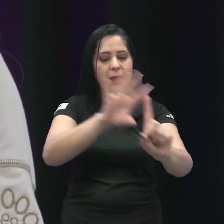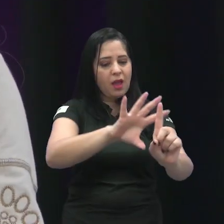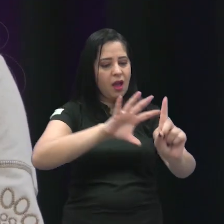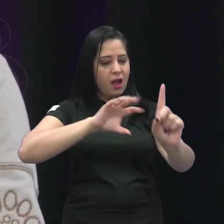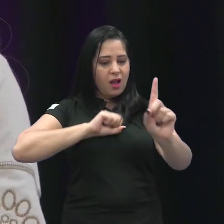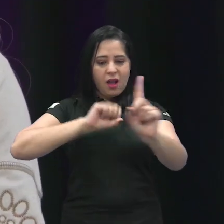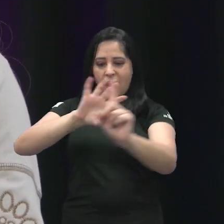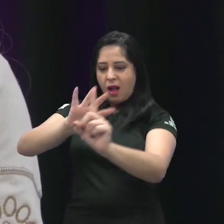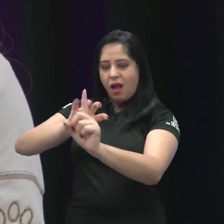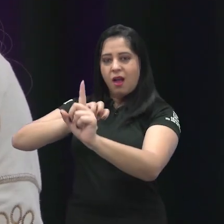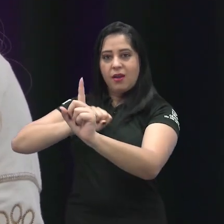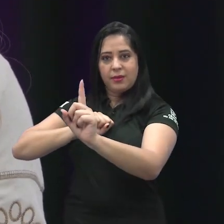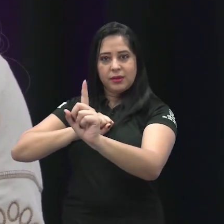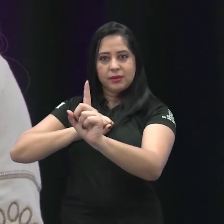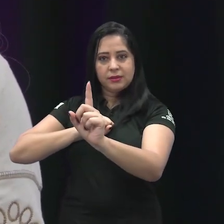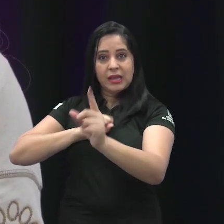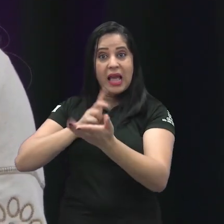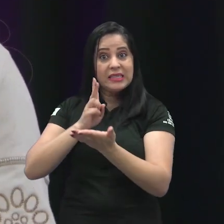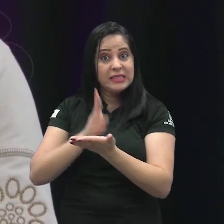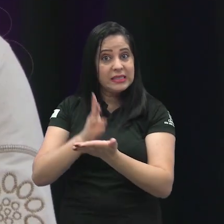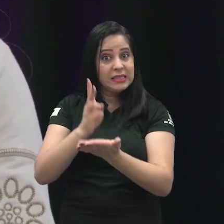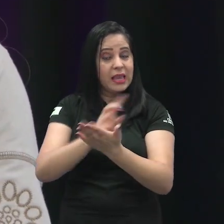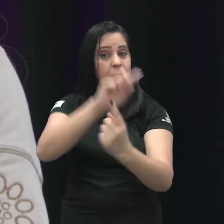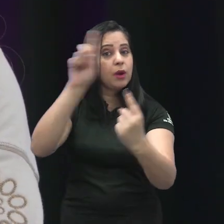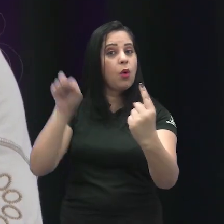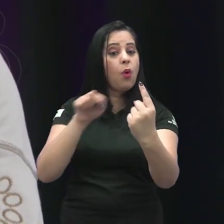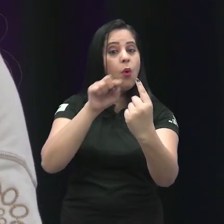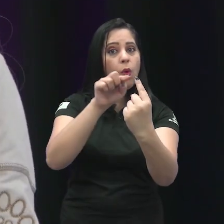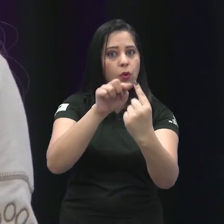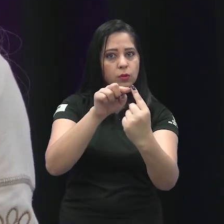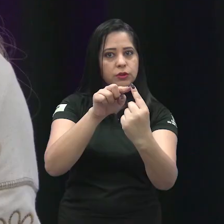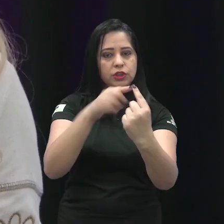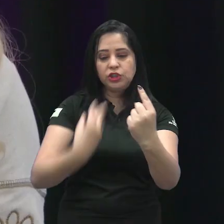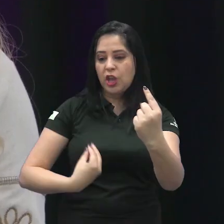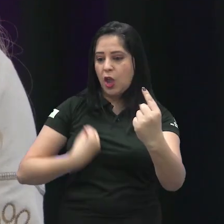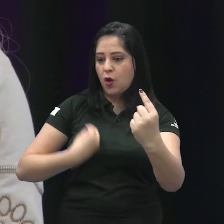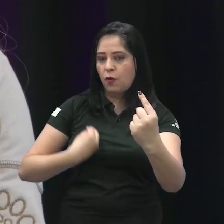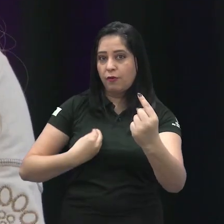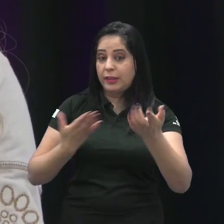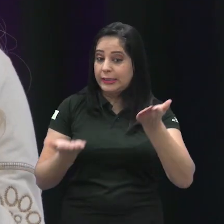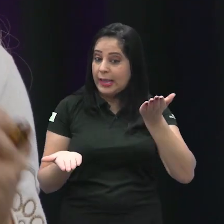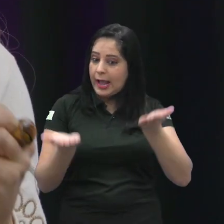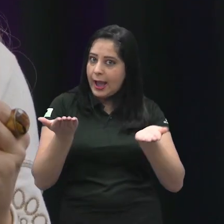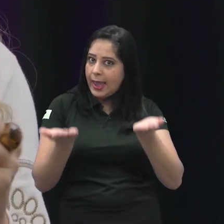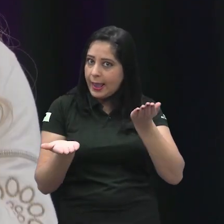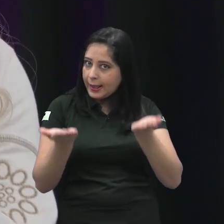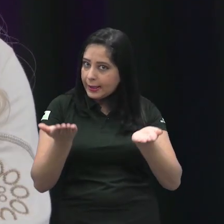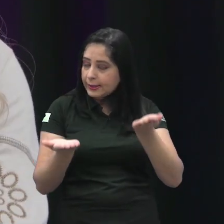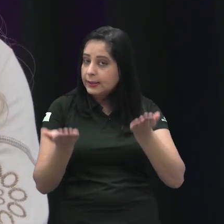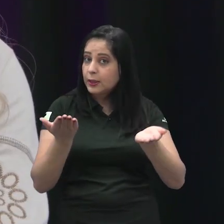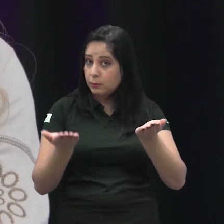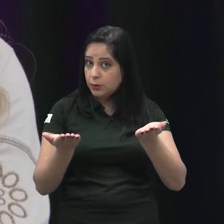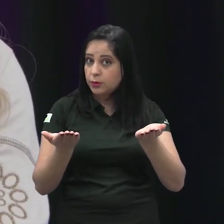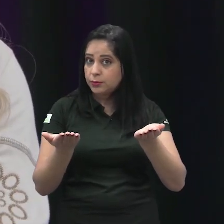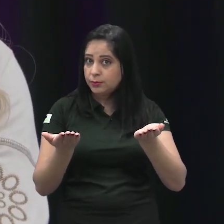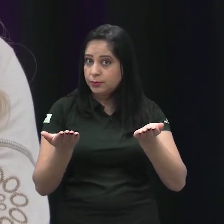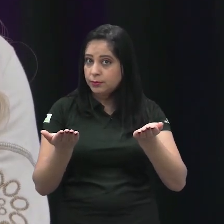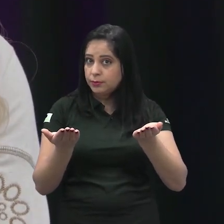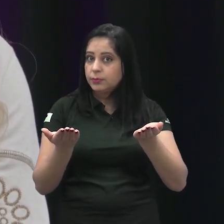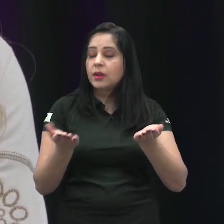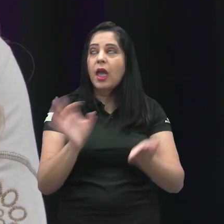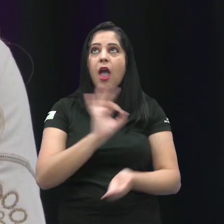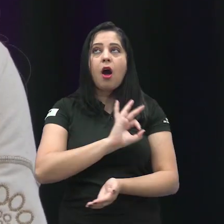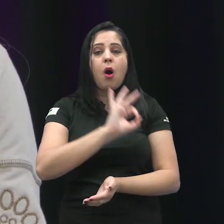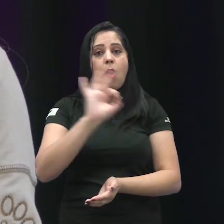as inspirações adquiridas aqui. Sempre buscando um alinhamento em nossa jornada. Lembre-se, o equilíbrio é